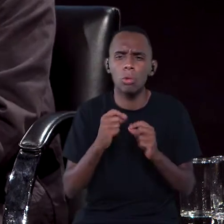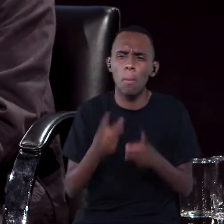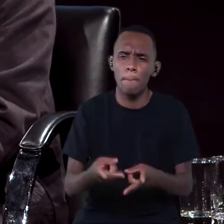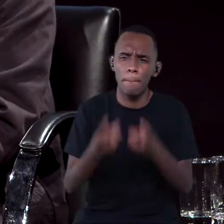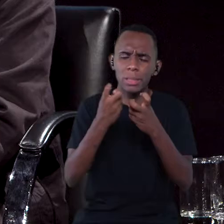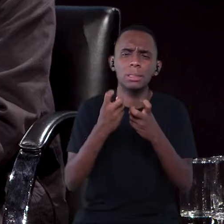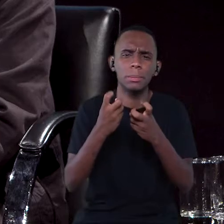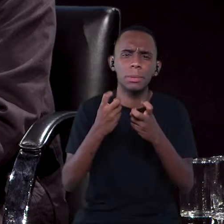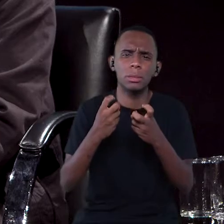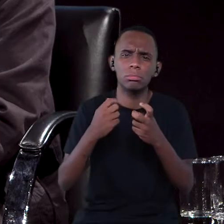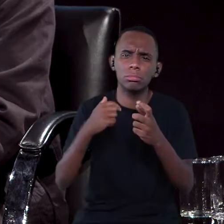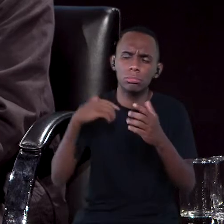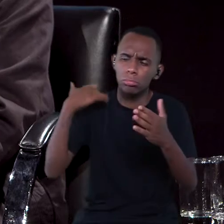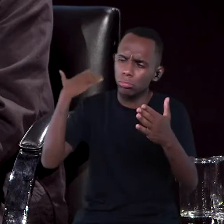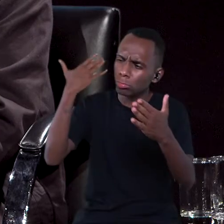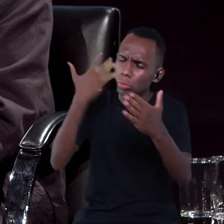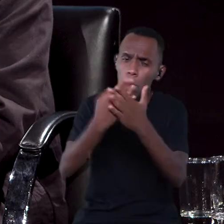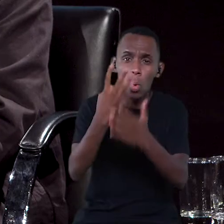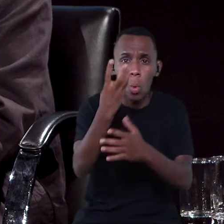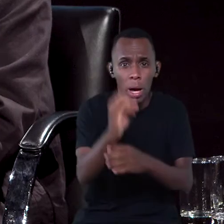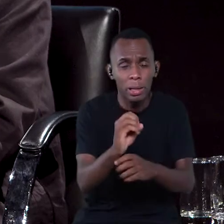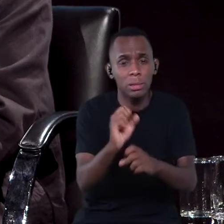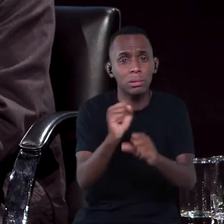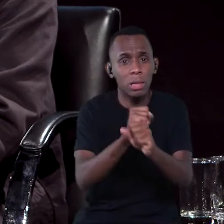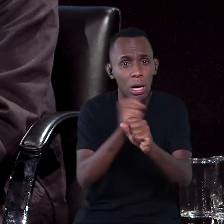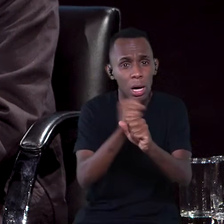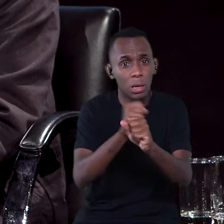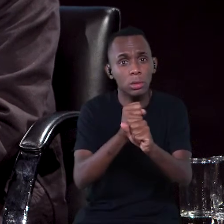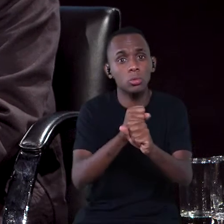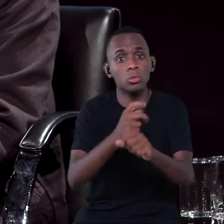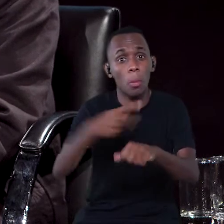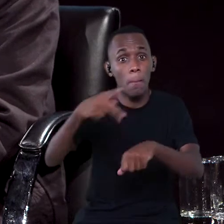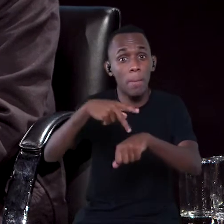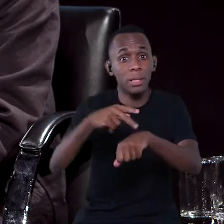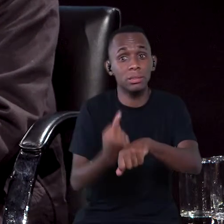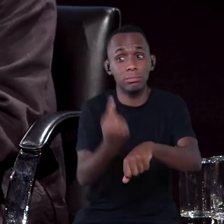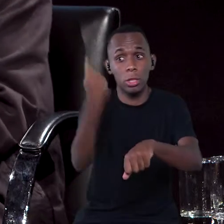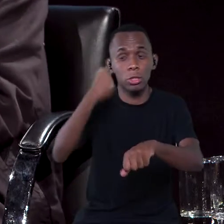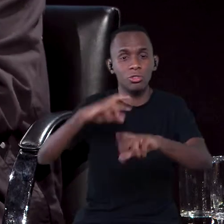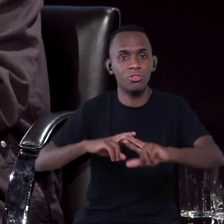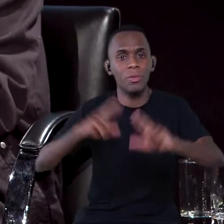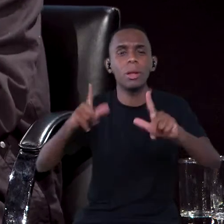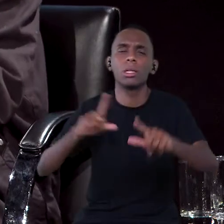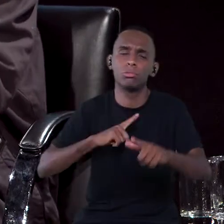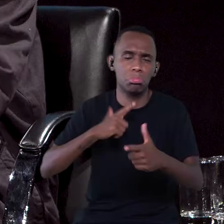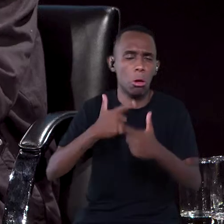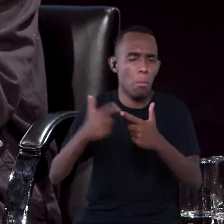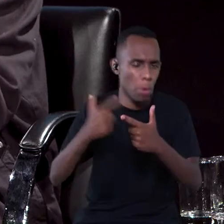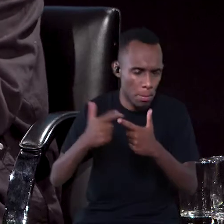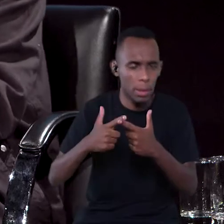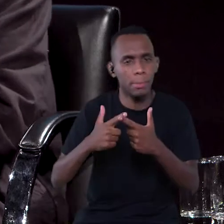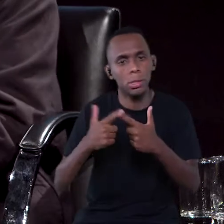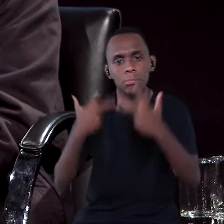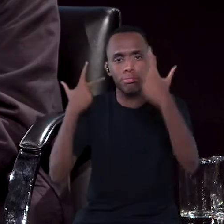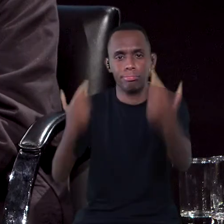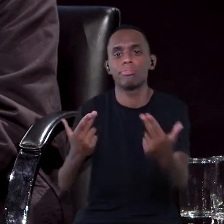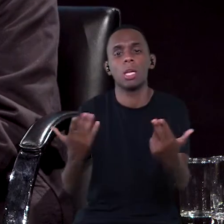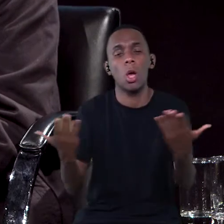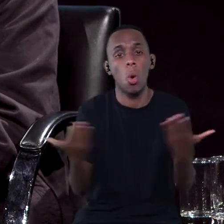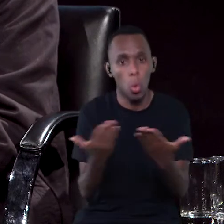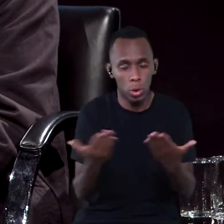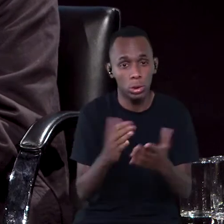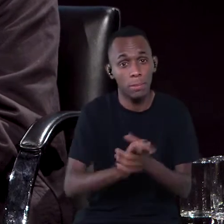trajetória. Quando você fala 40 anos atrás, nós tínhamos um outro país, com alguns problemas estruturais que hoje se repetem, se